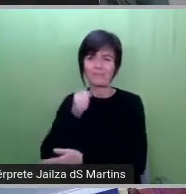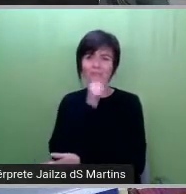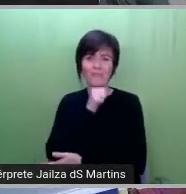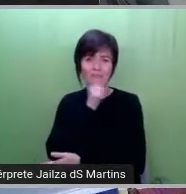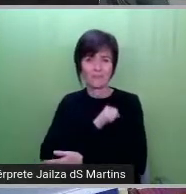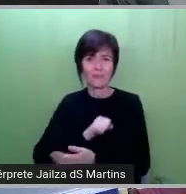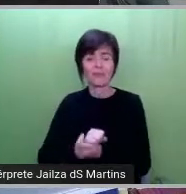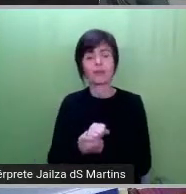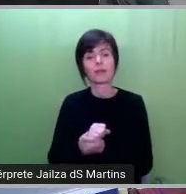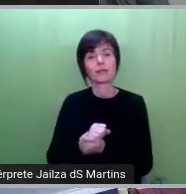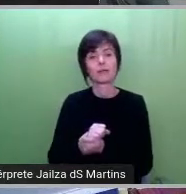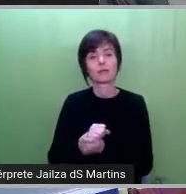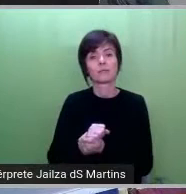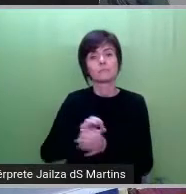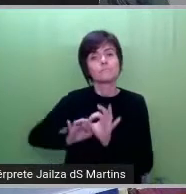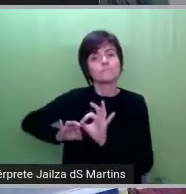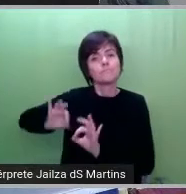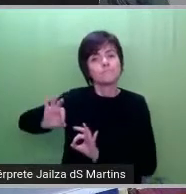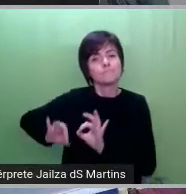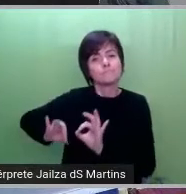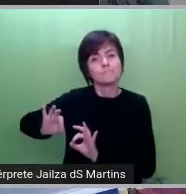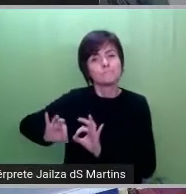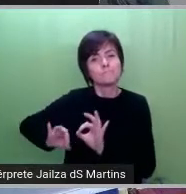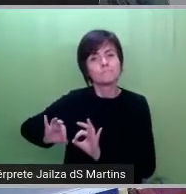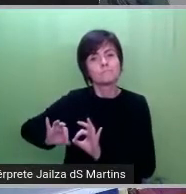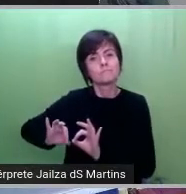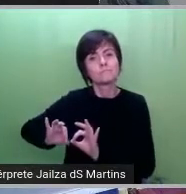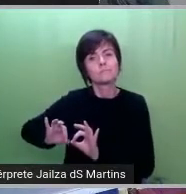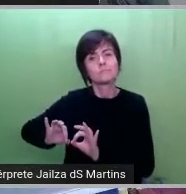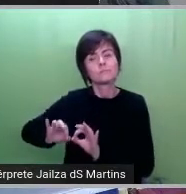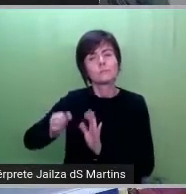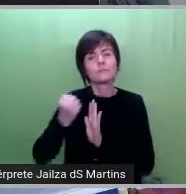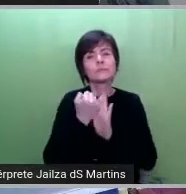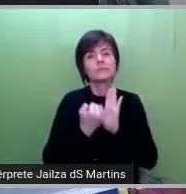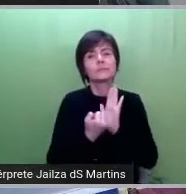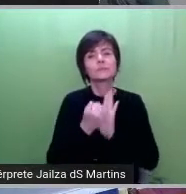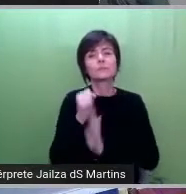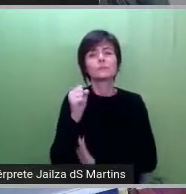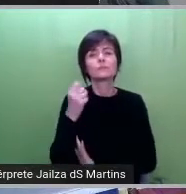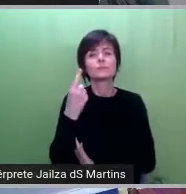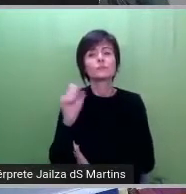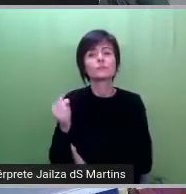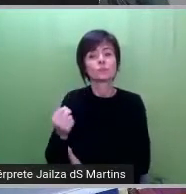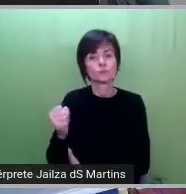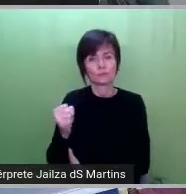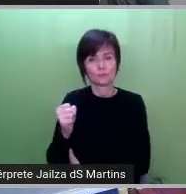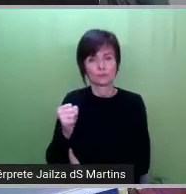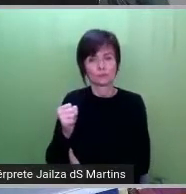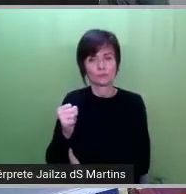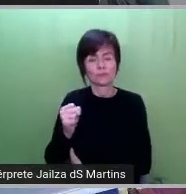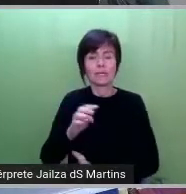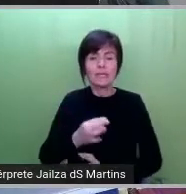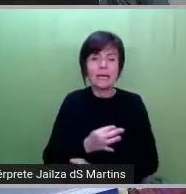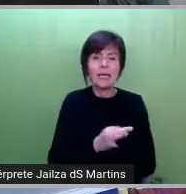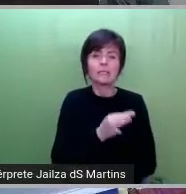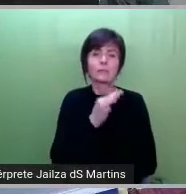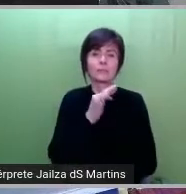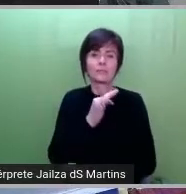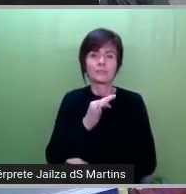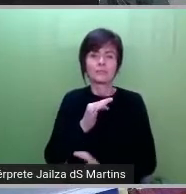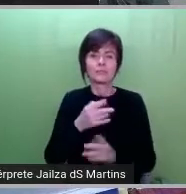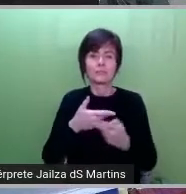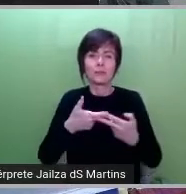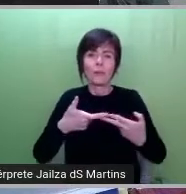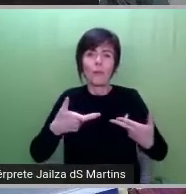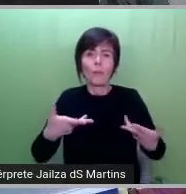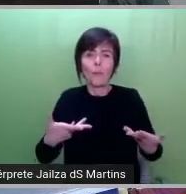Ela foi formalizada no século XVIII, mas os elementos teóricos, os fundamentos da teoria do valor